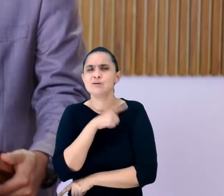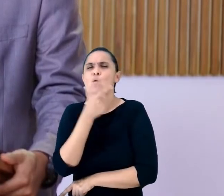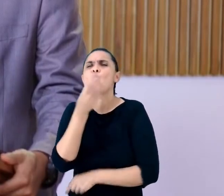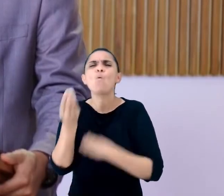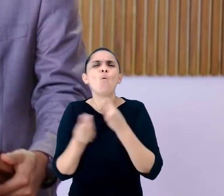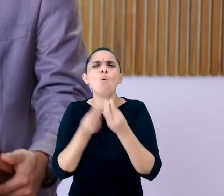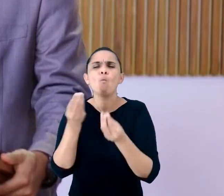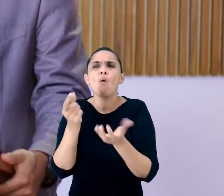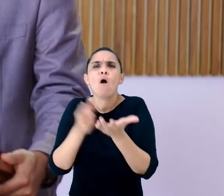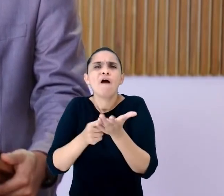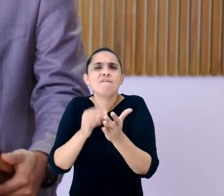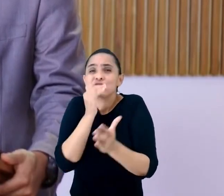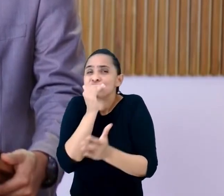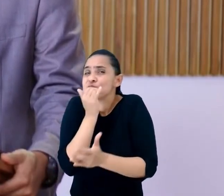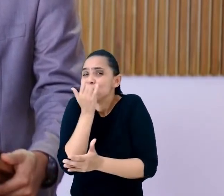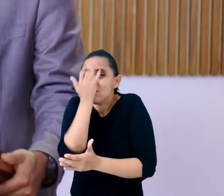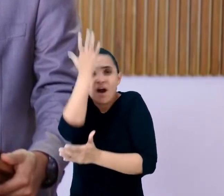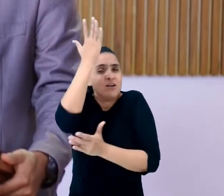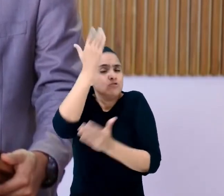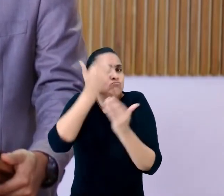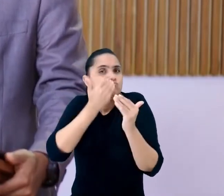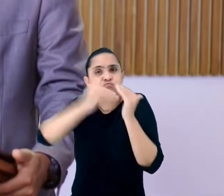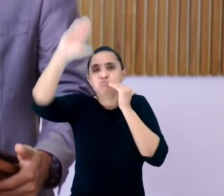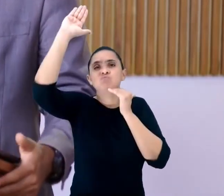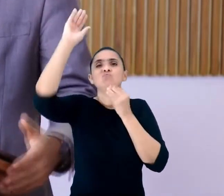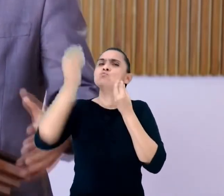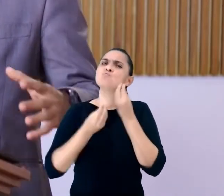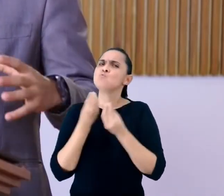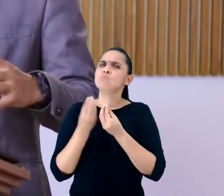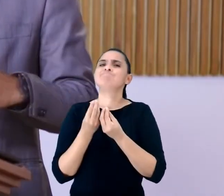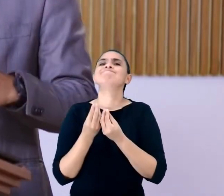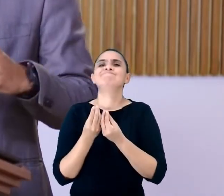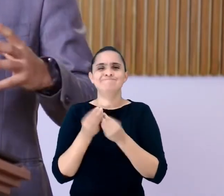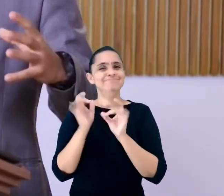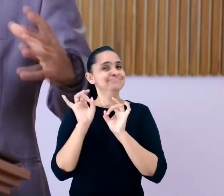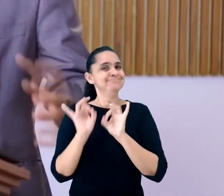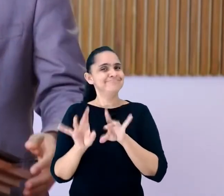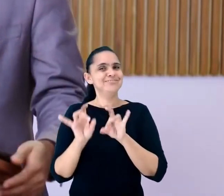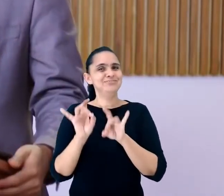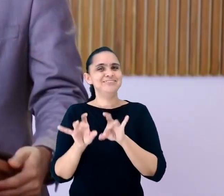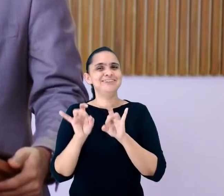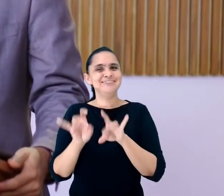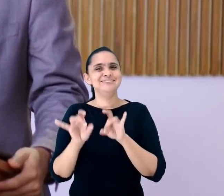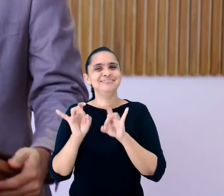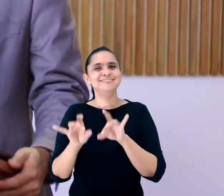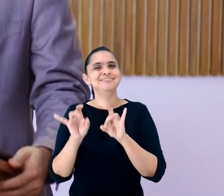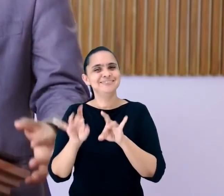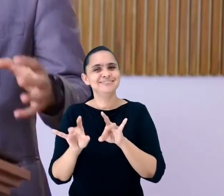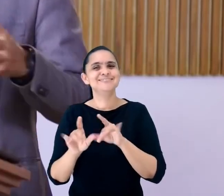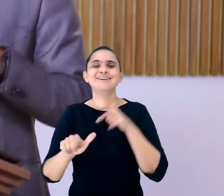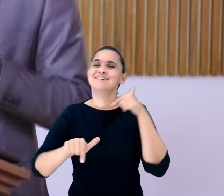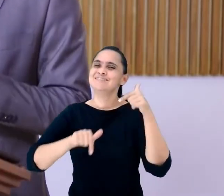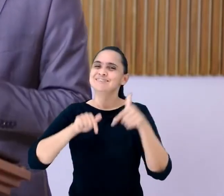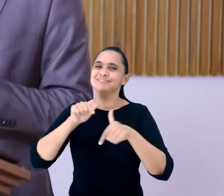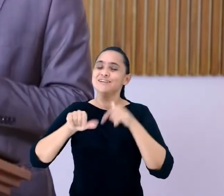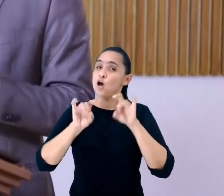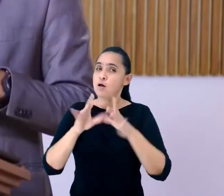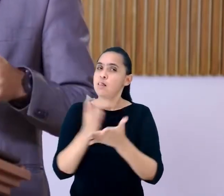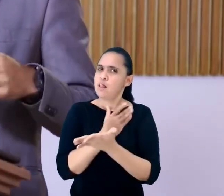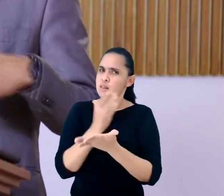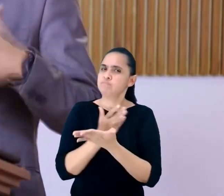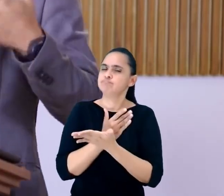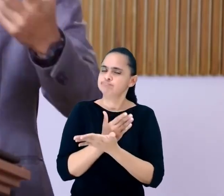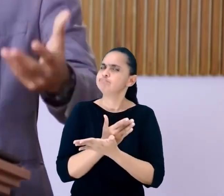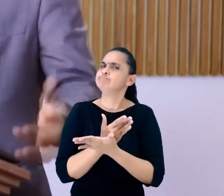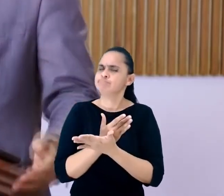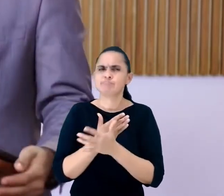mensagem, a colportagem. Sim, a colportagem é um trabalho magnífico que faz conexões,